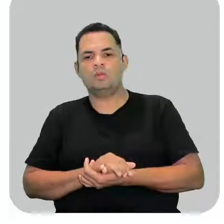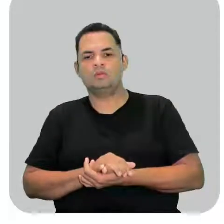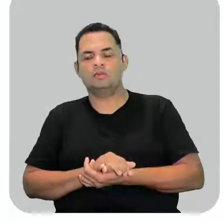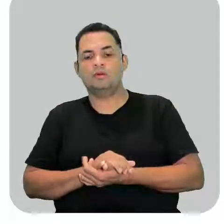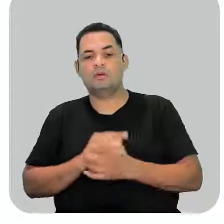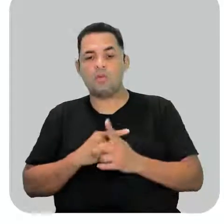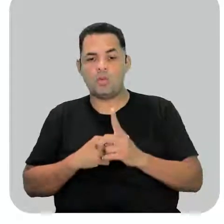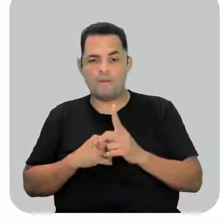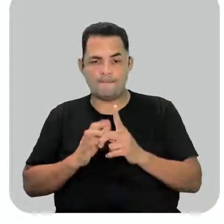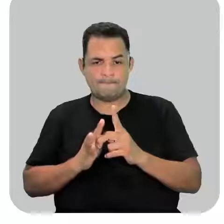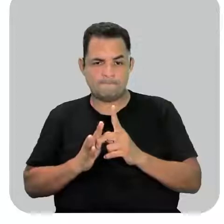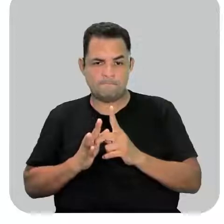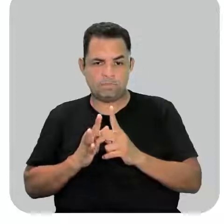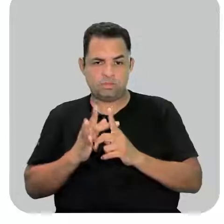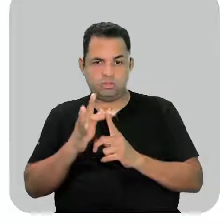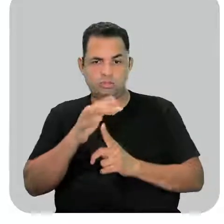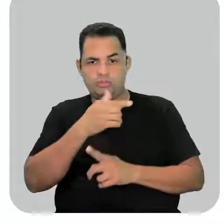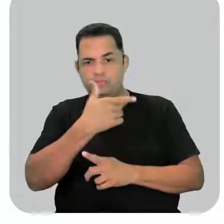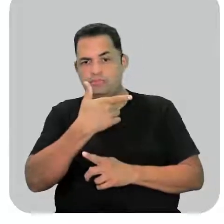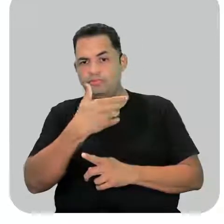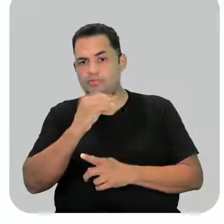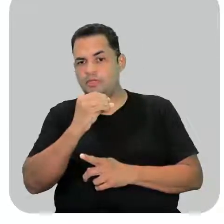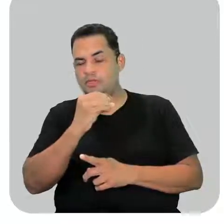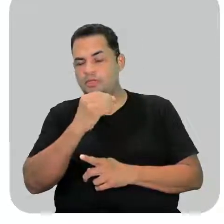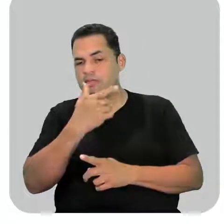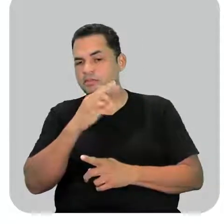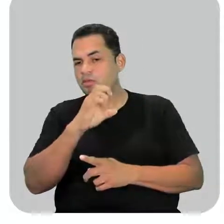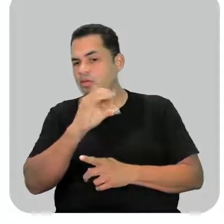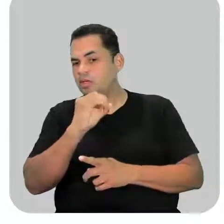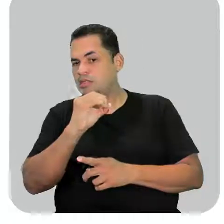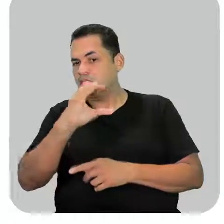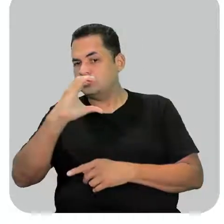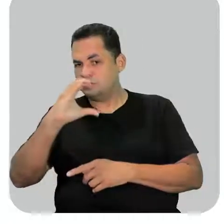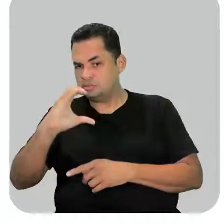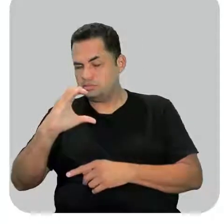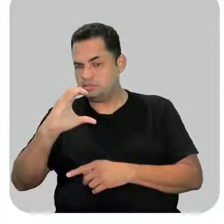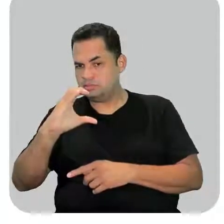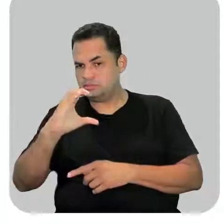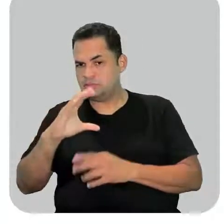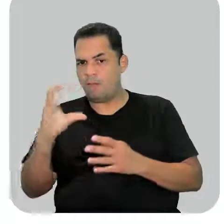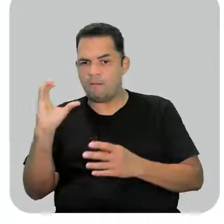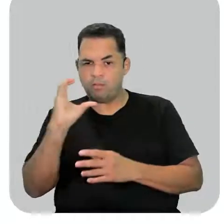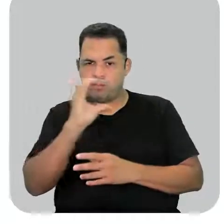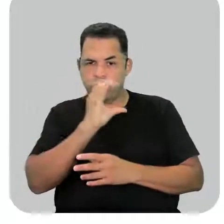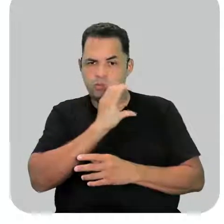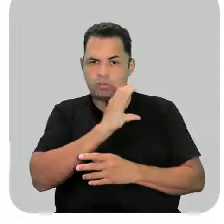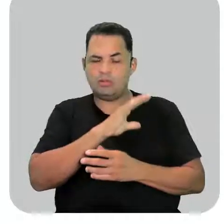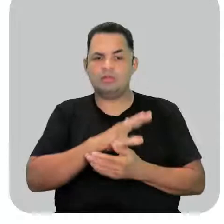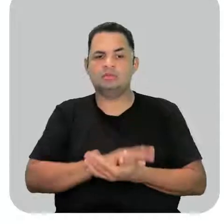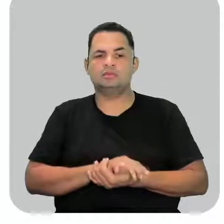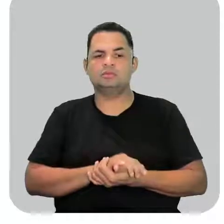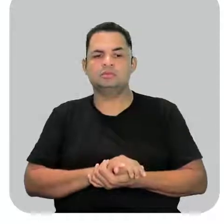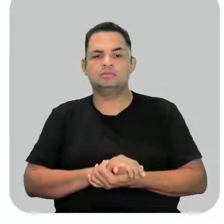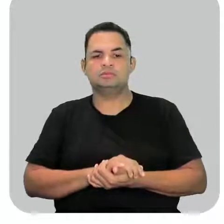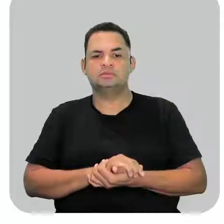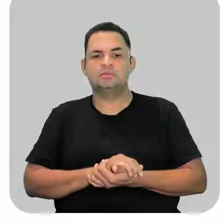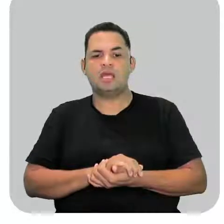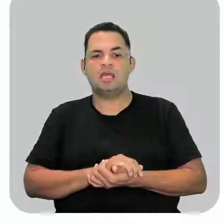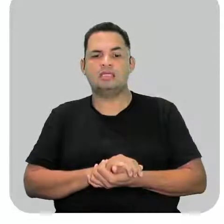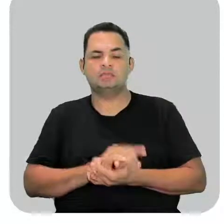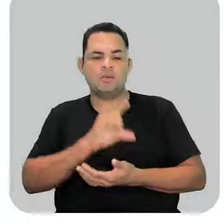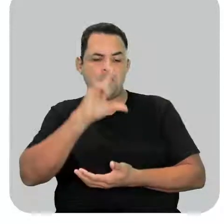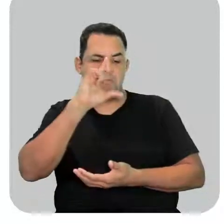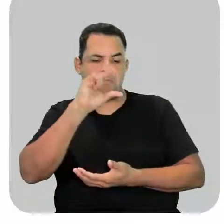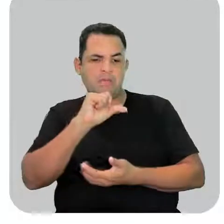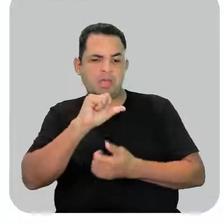a 250 graus Celsius. As isonitrilas, pessoal, elas são menos estáveis